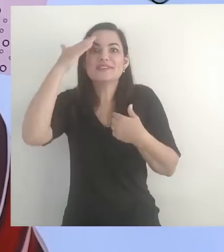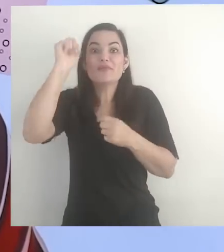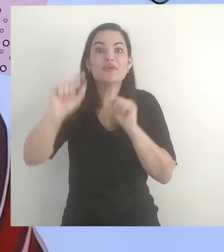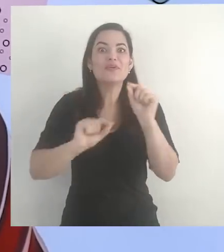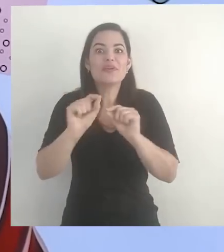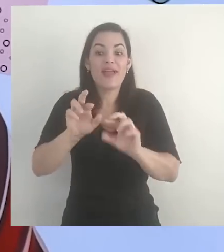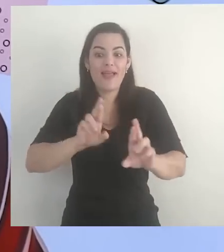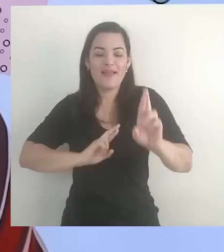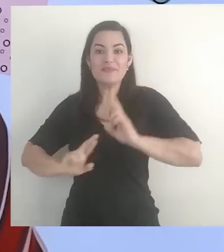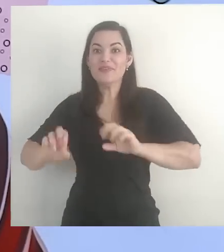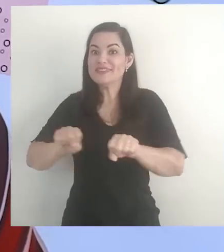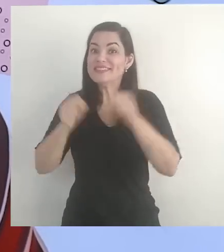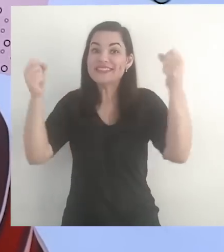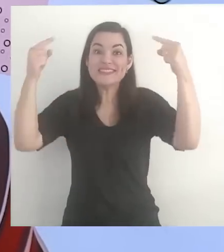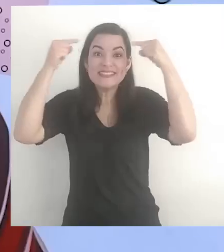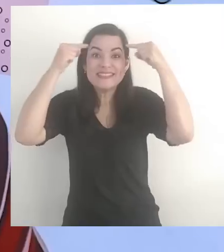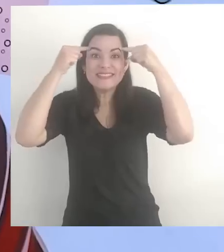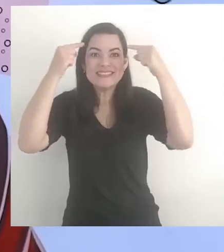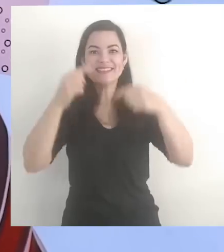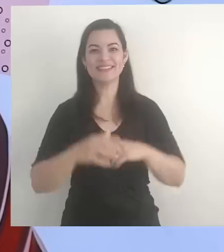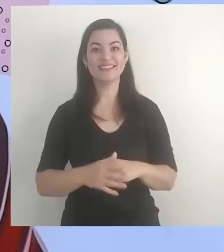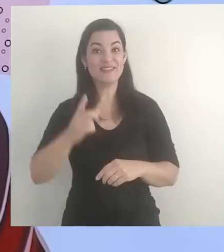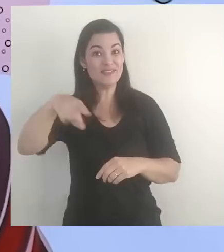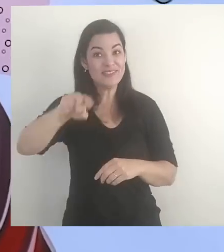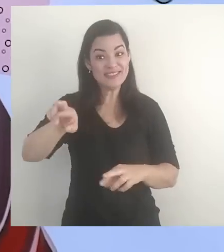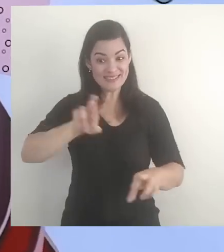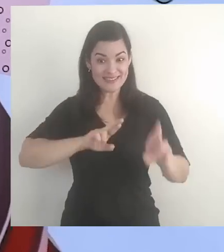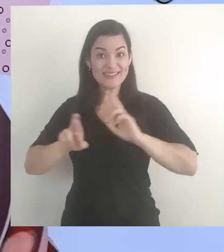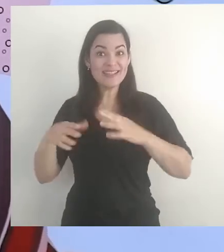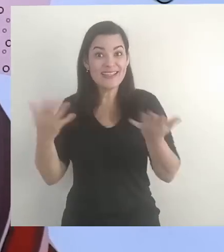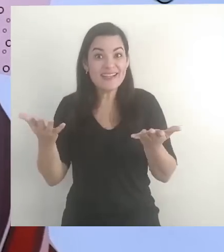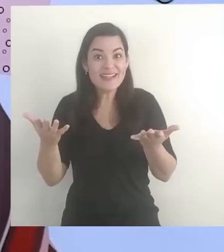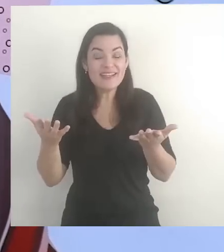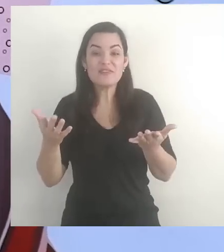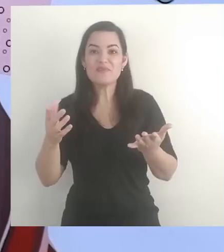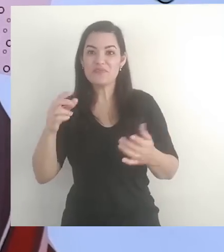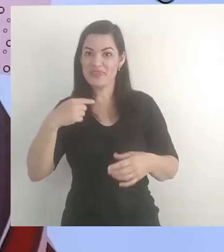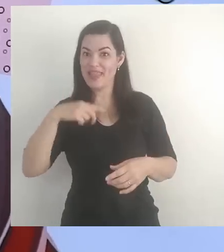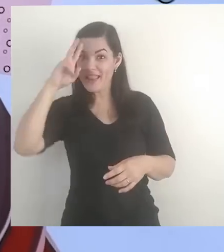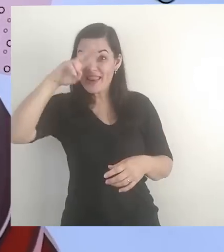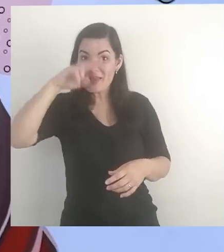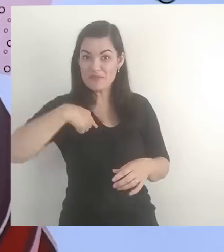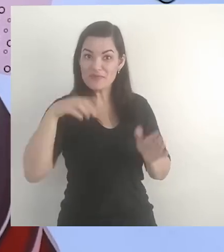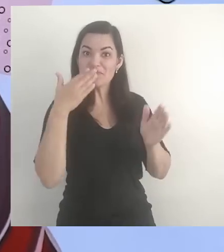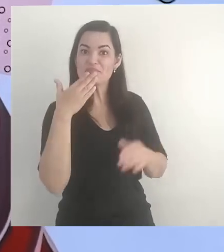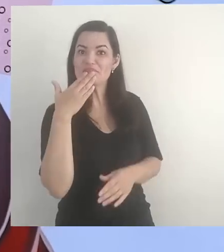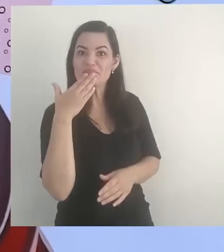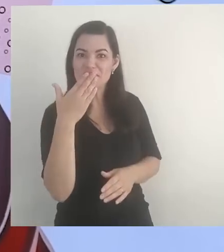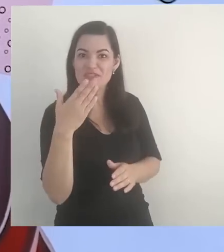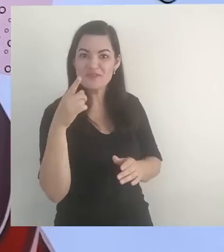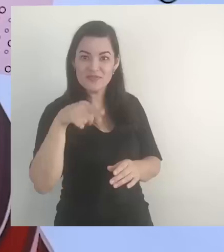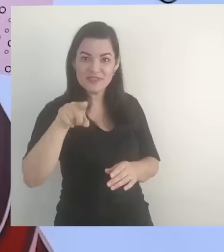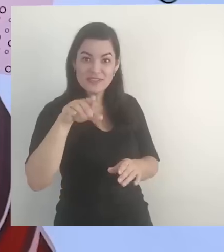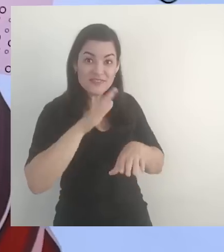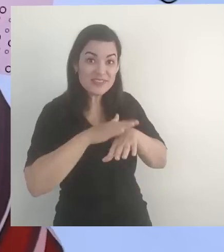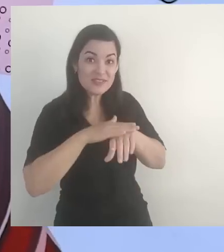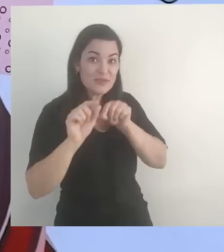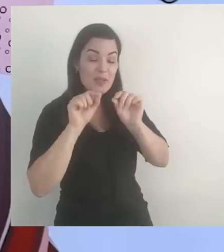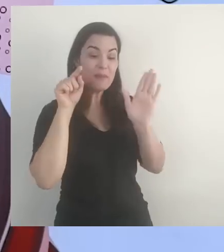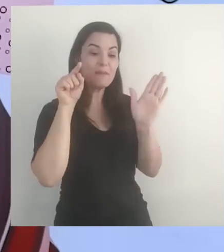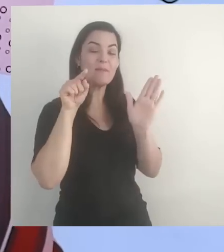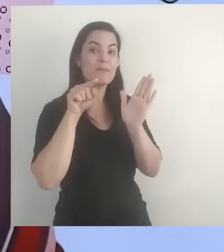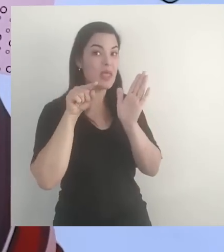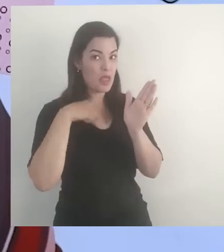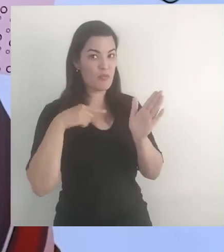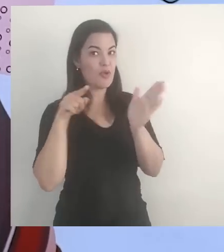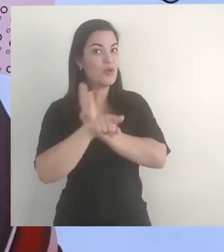os resultados do Quebrando a Cuca. A proposta era que vocês pensassem no que